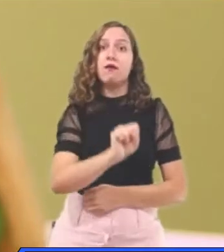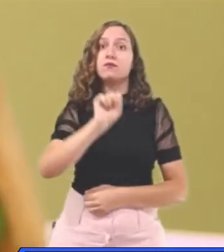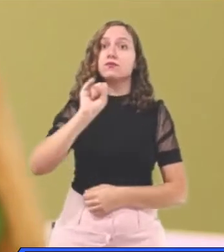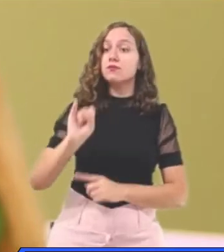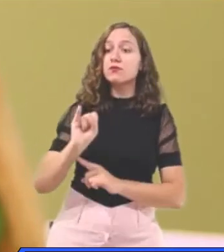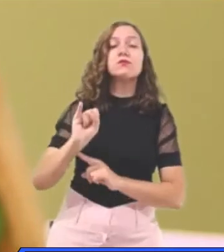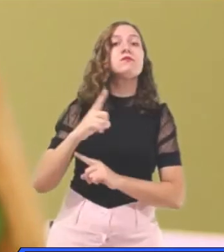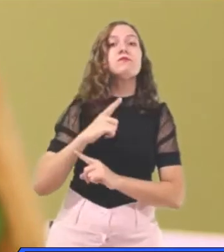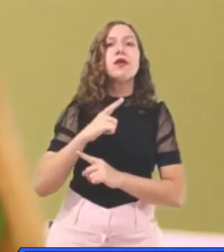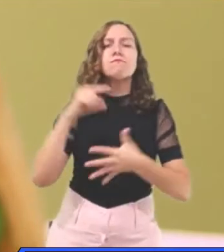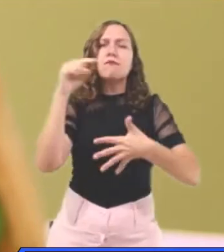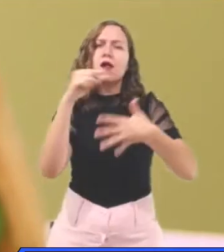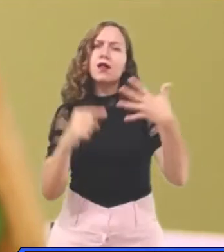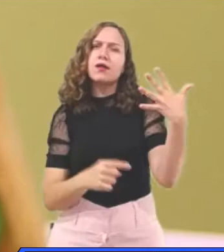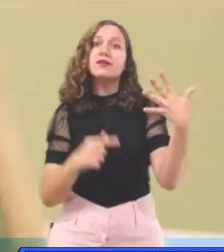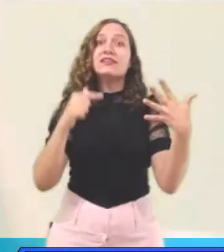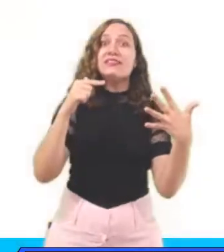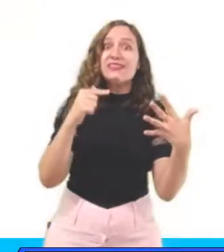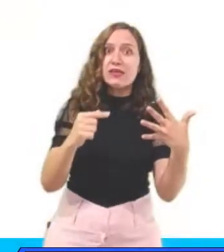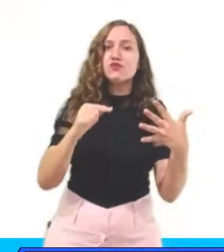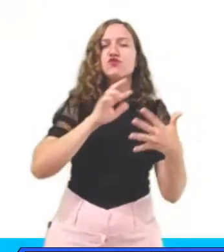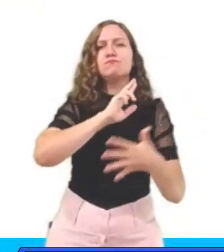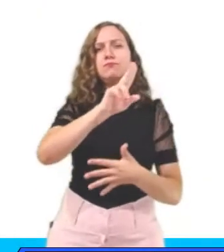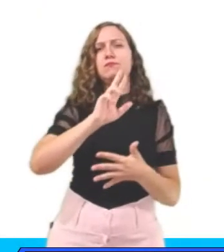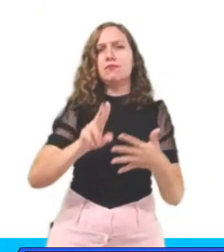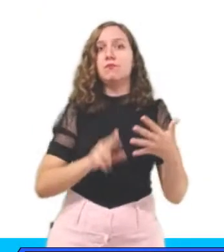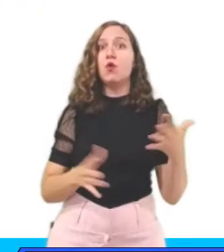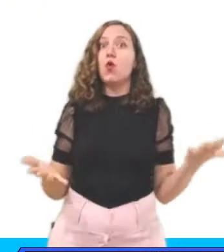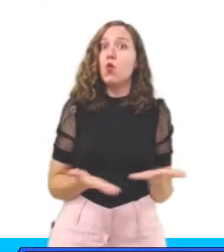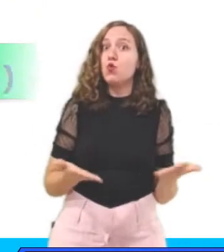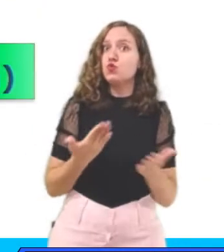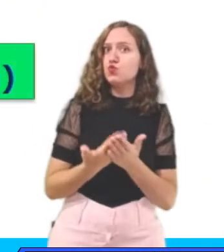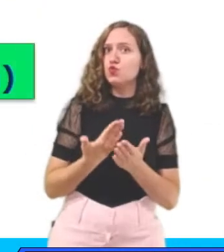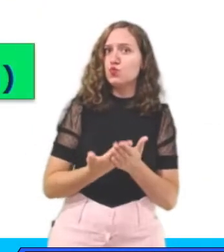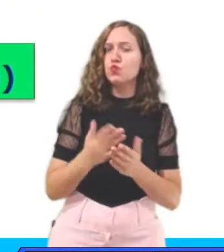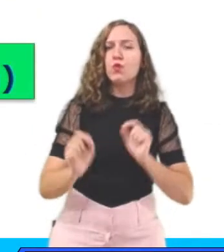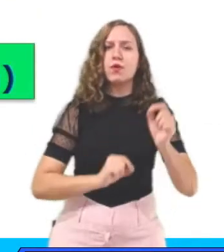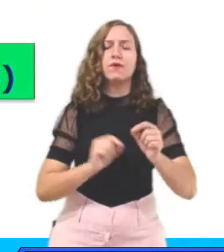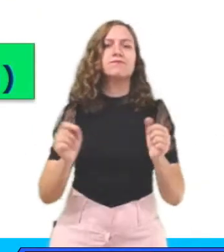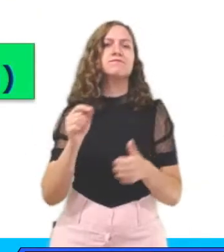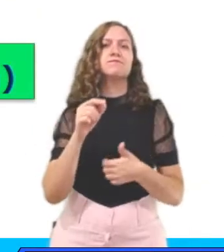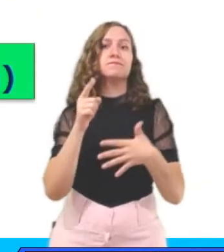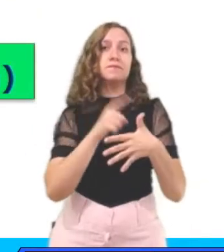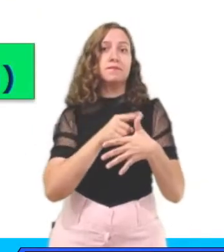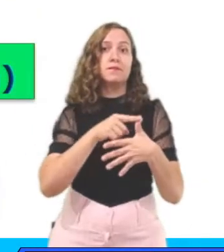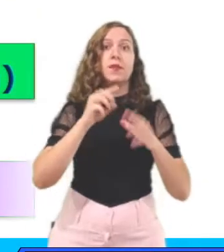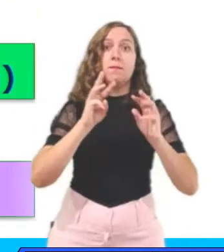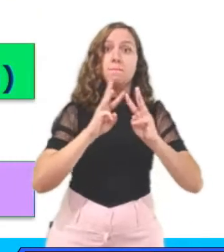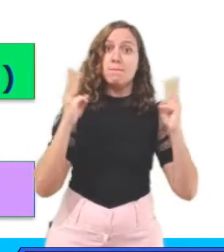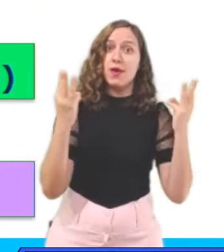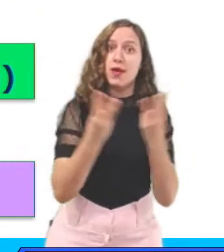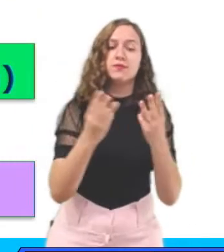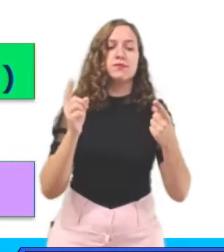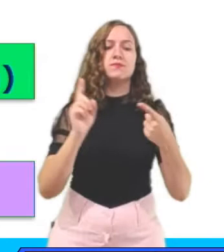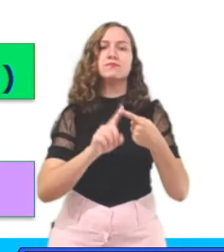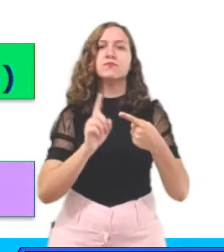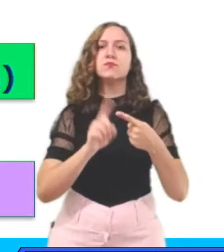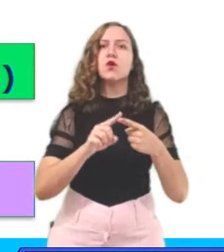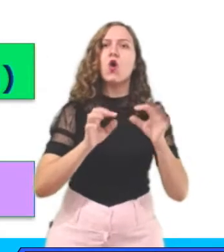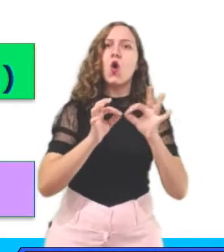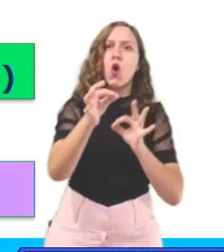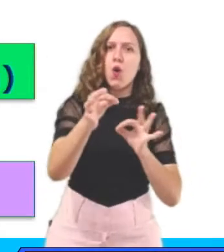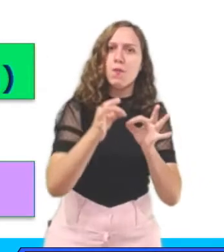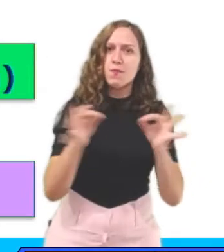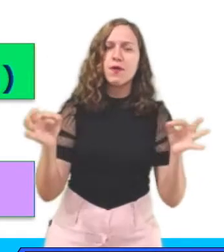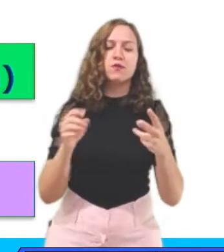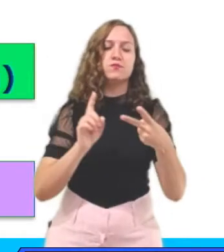elas, nós vamos estudar hoje a medida de massa, comprimento e tempo.